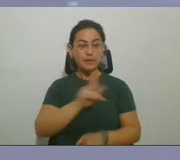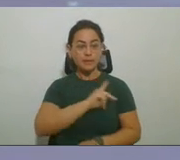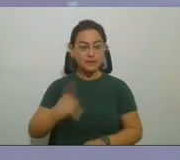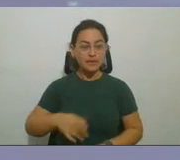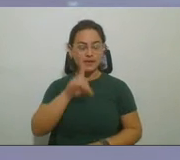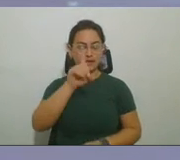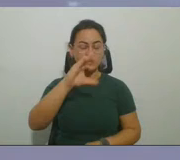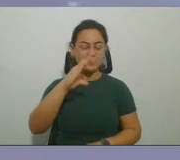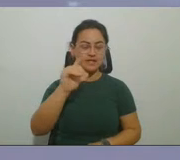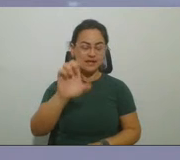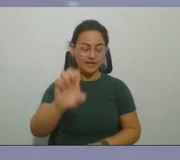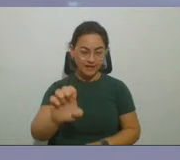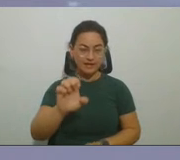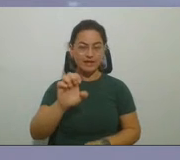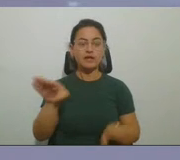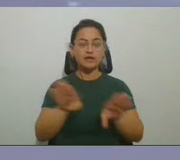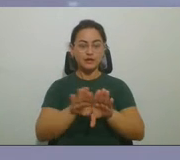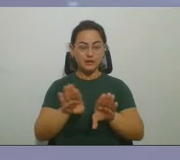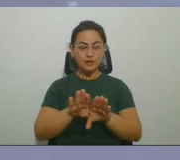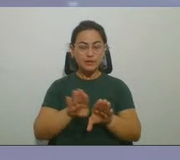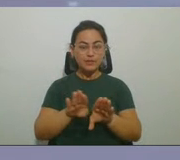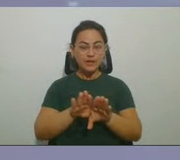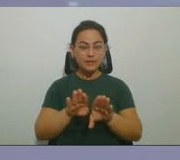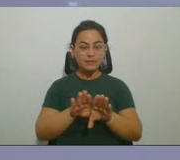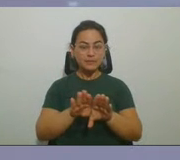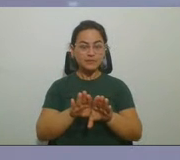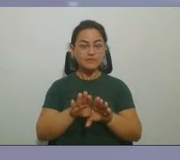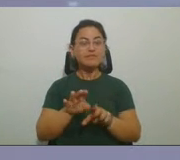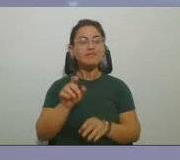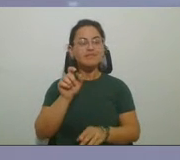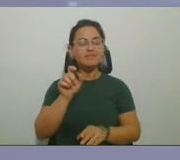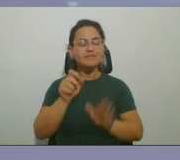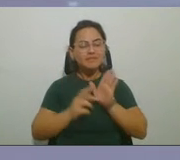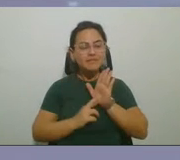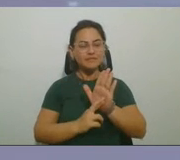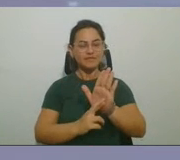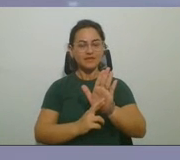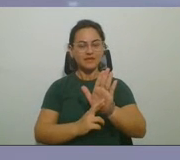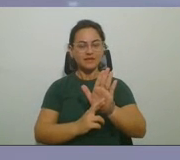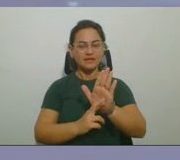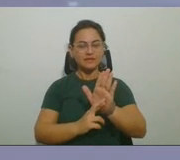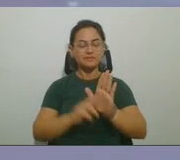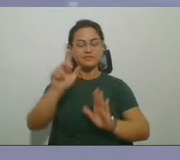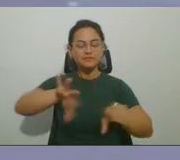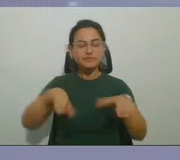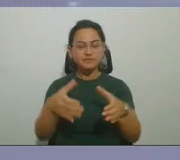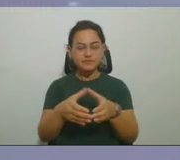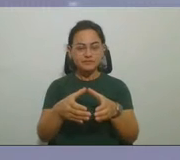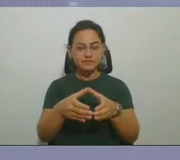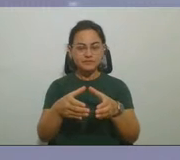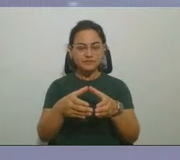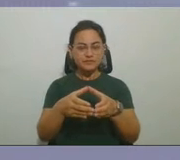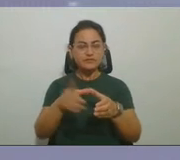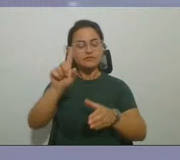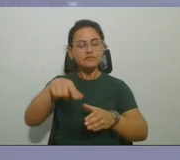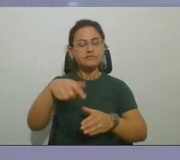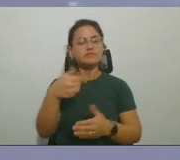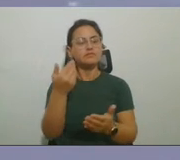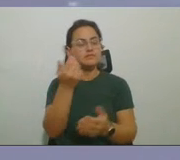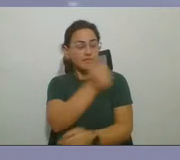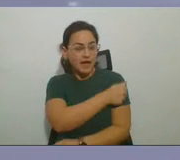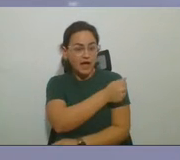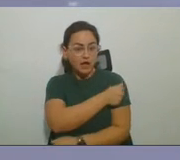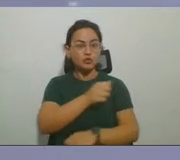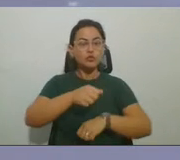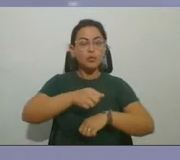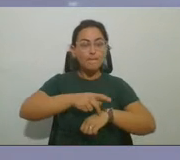aqui presente a representante do grupo, né, dos estudantes de